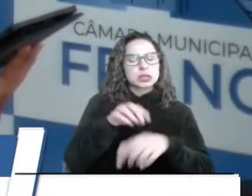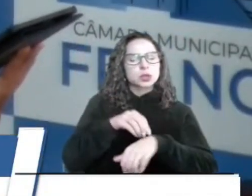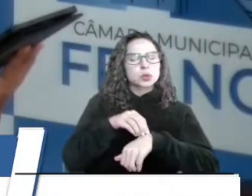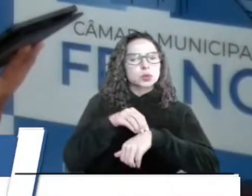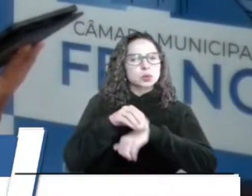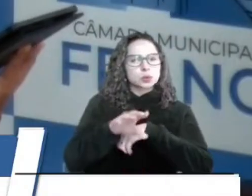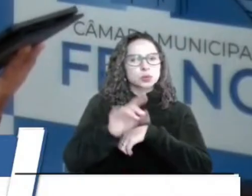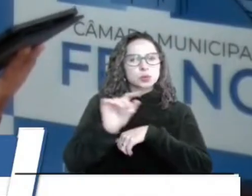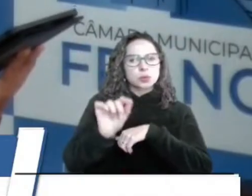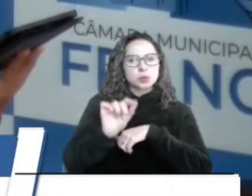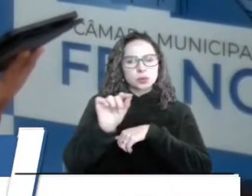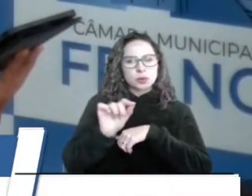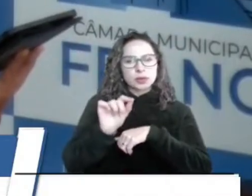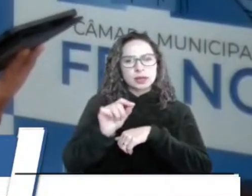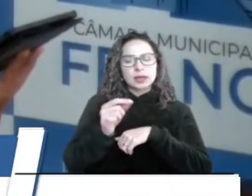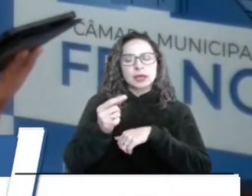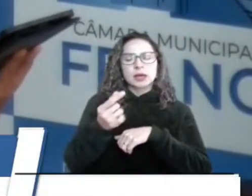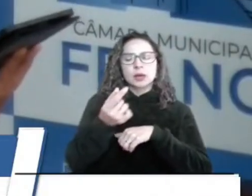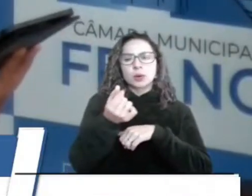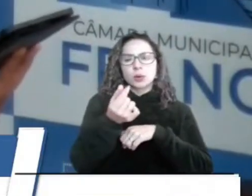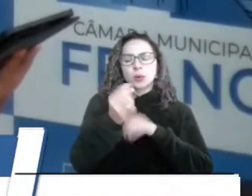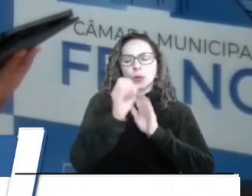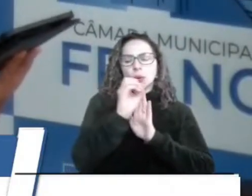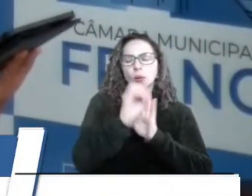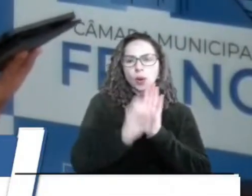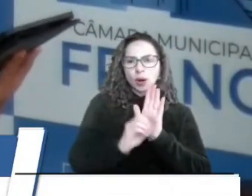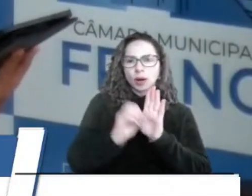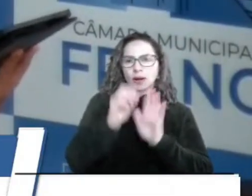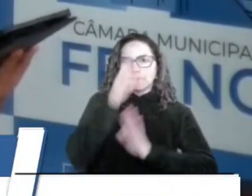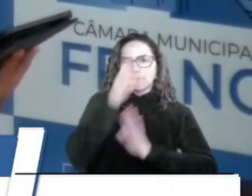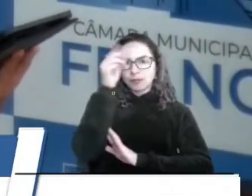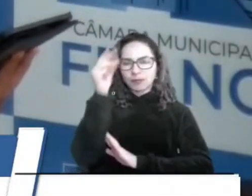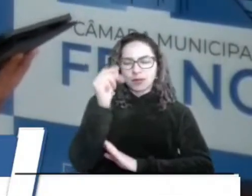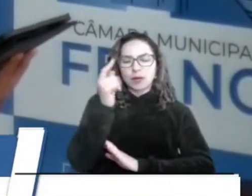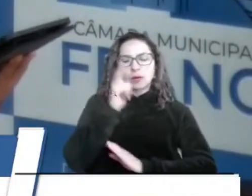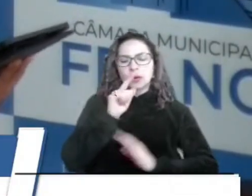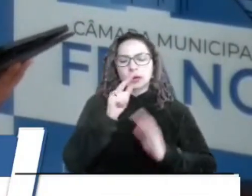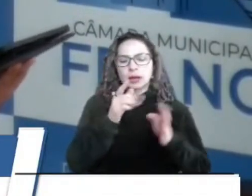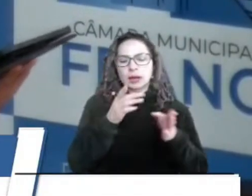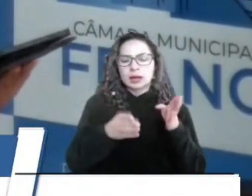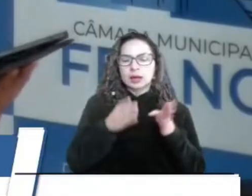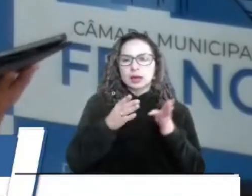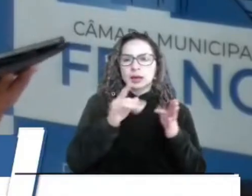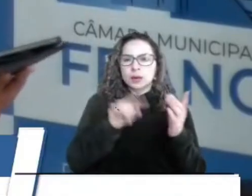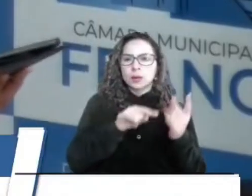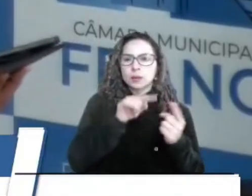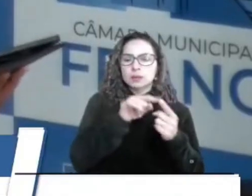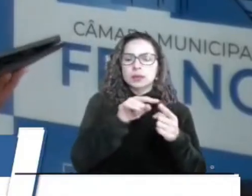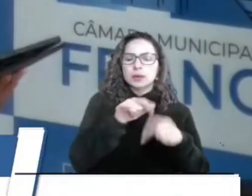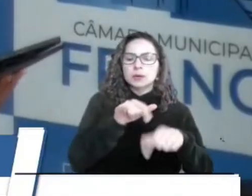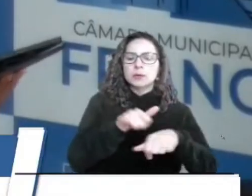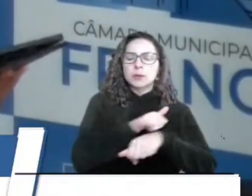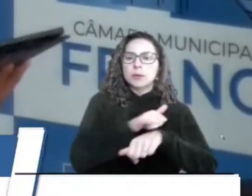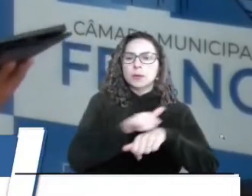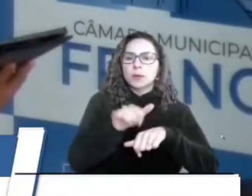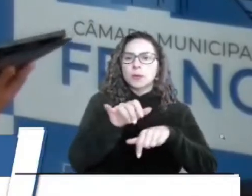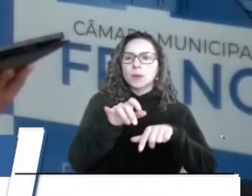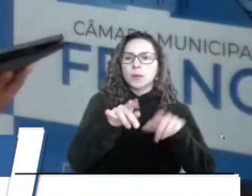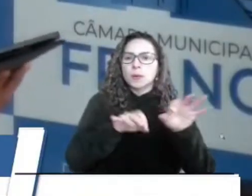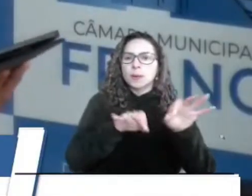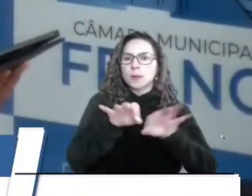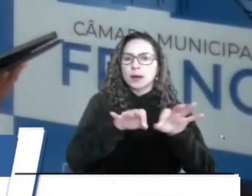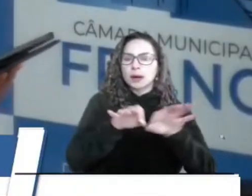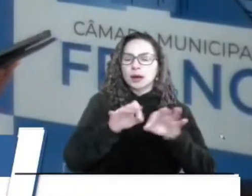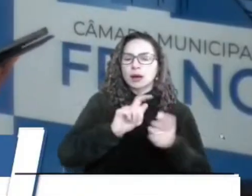Sugerimos que as peças orçamentárias do município prevejam um espaço para um verdadeiro plano de readequação salarial dos